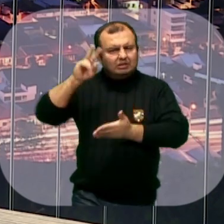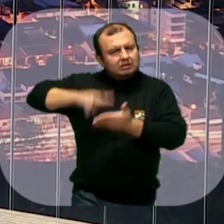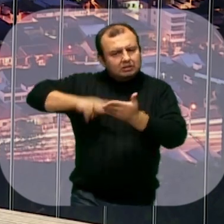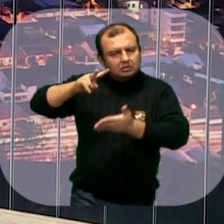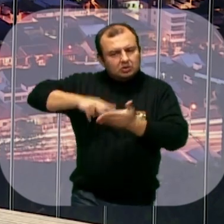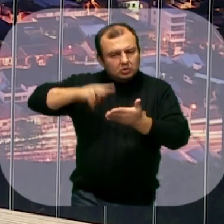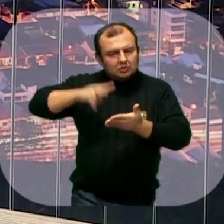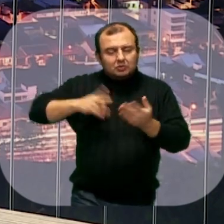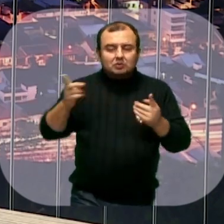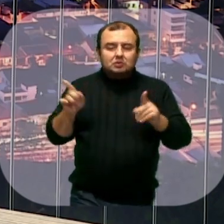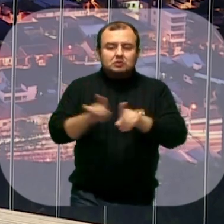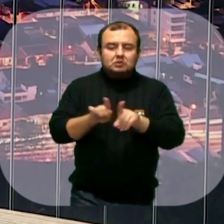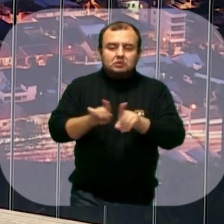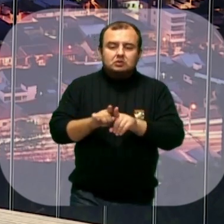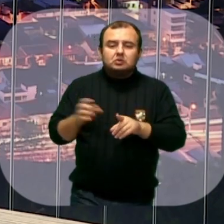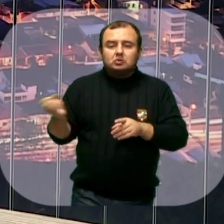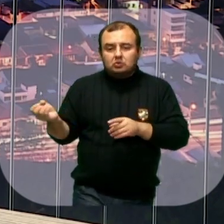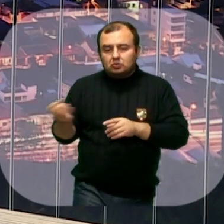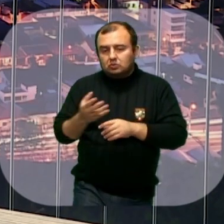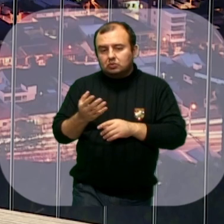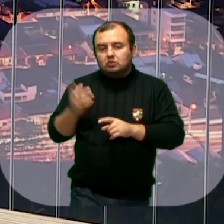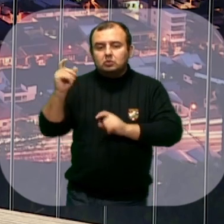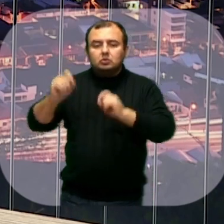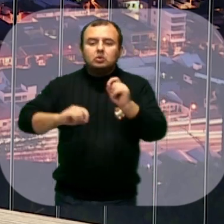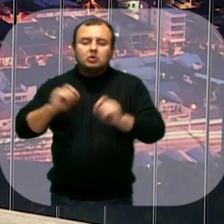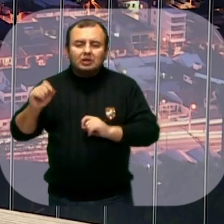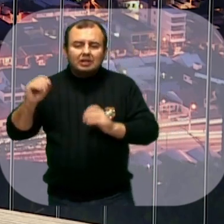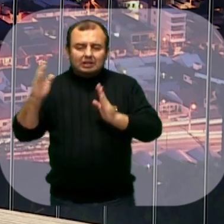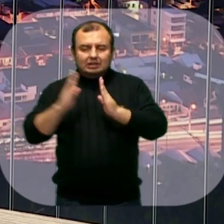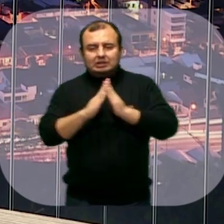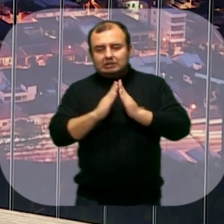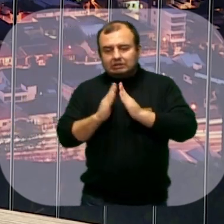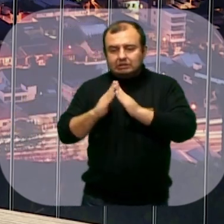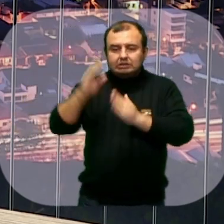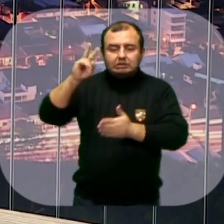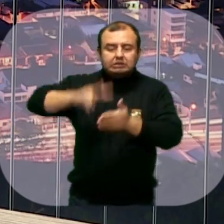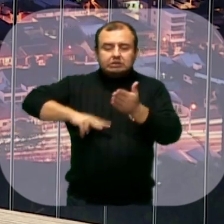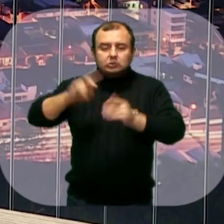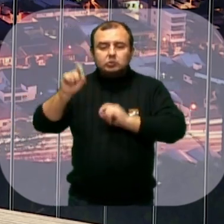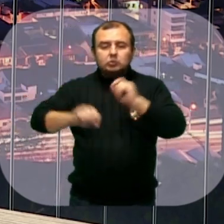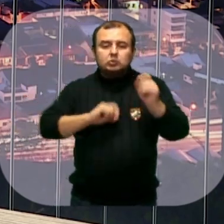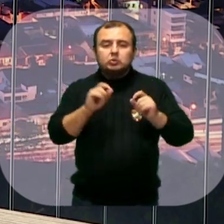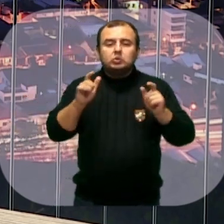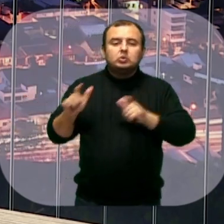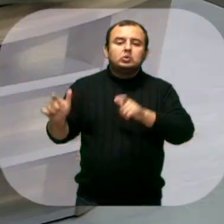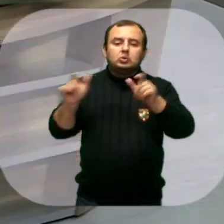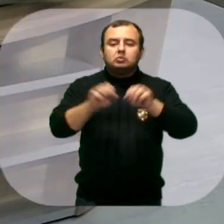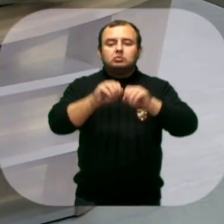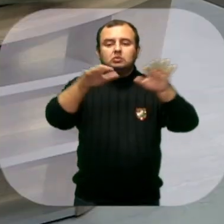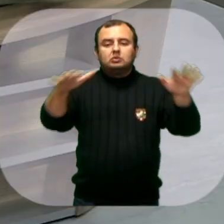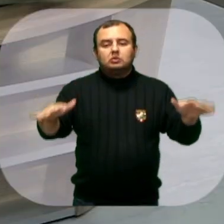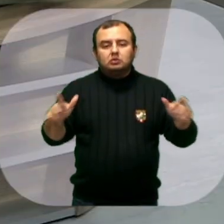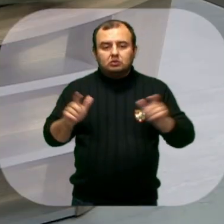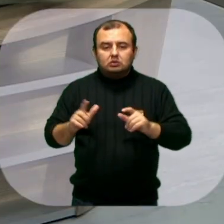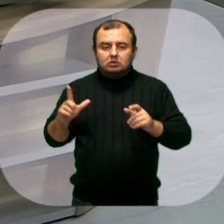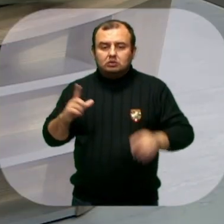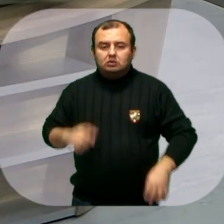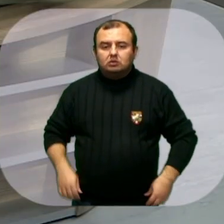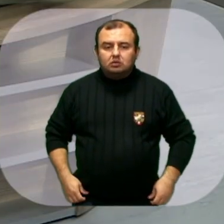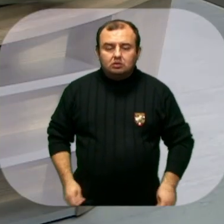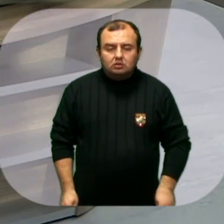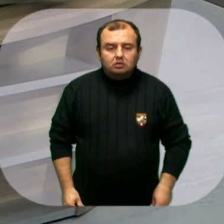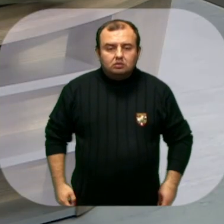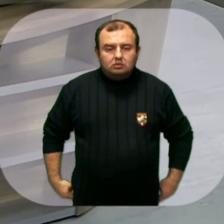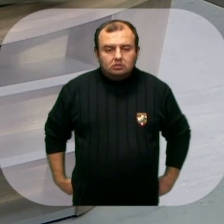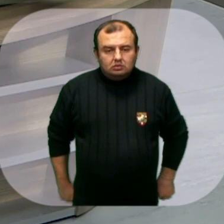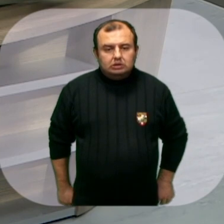que receberam novas remessas. O que são as casinhas de leitura E onde elas estão espalhadas? Eu sei que tinha